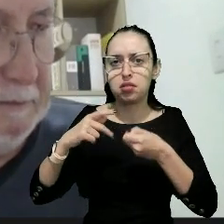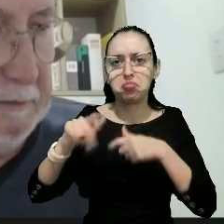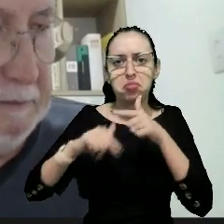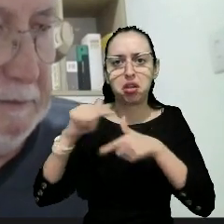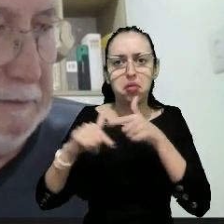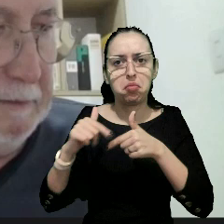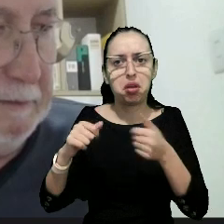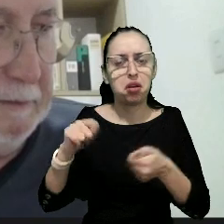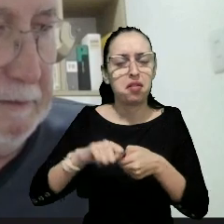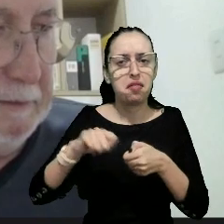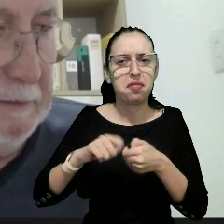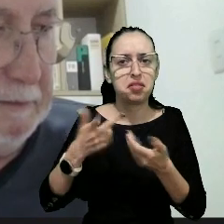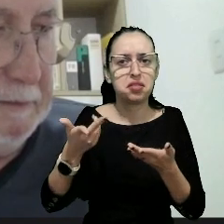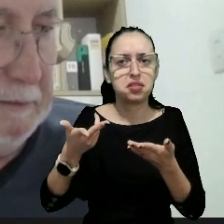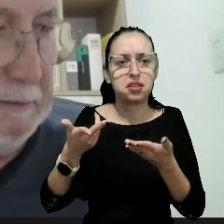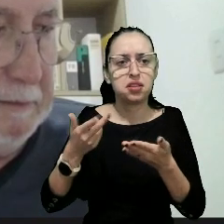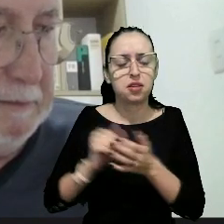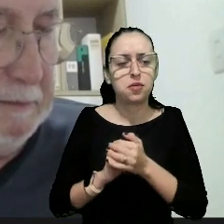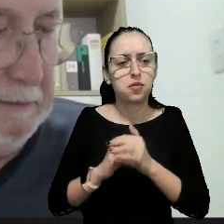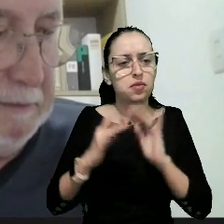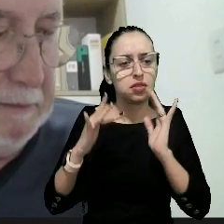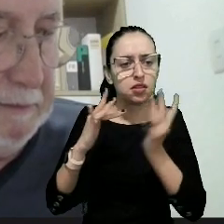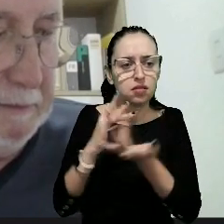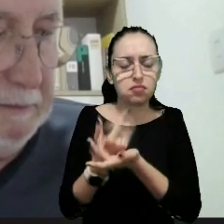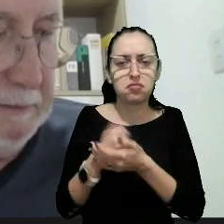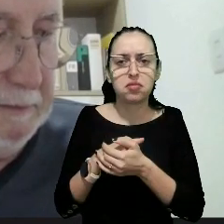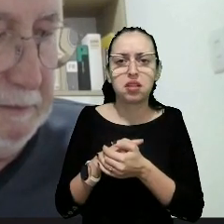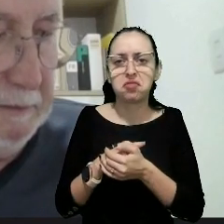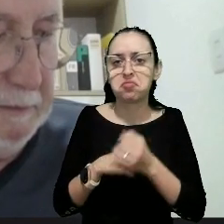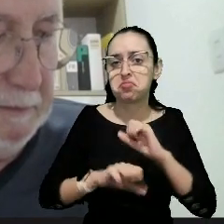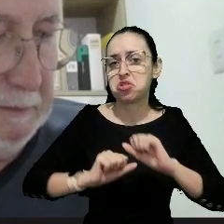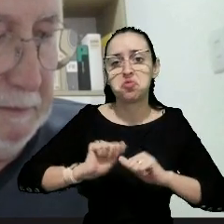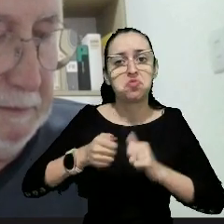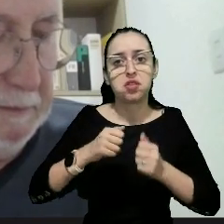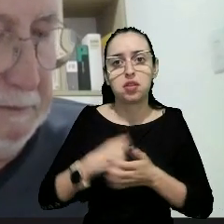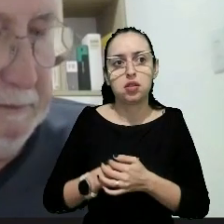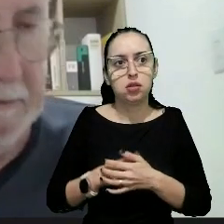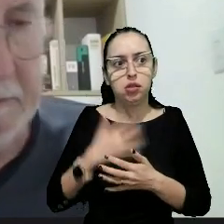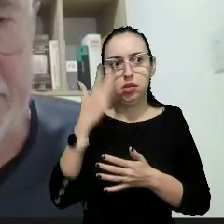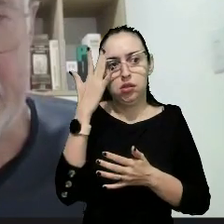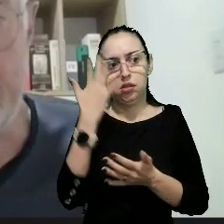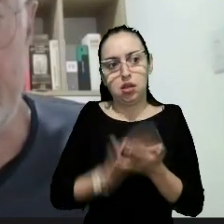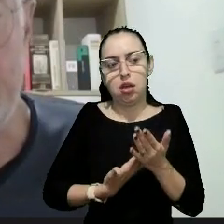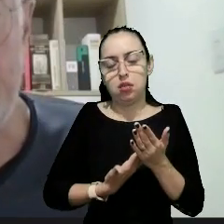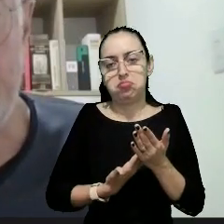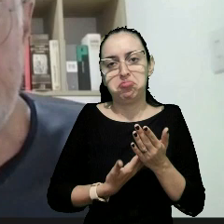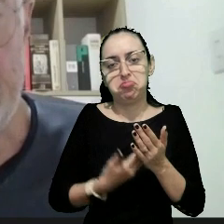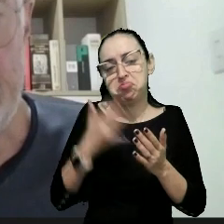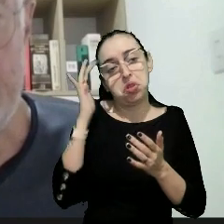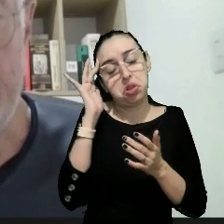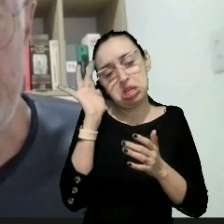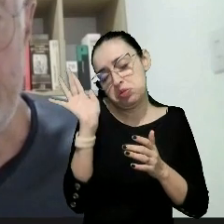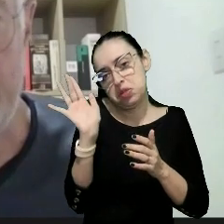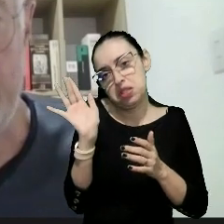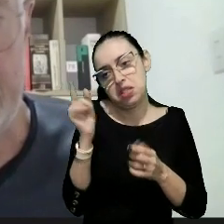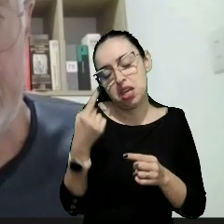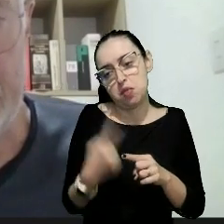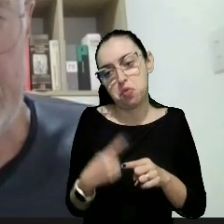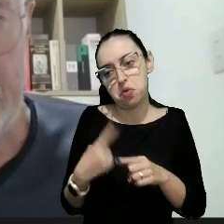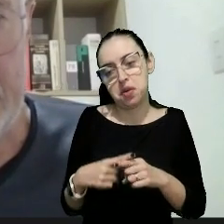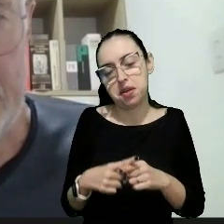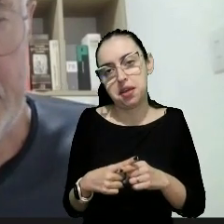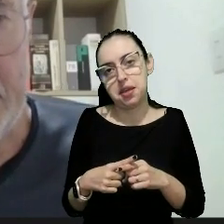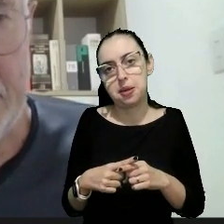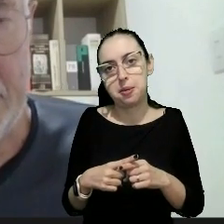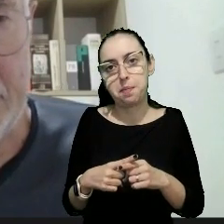Pix, ela sabe trabalhar assim, ela lida bem com as redes sociais, ela se vira, isso assusta um pouco. Eu